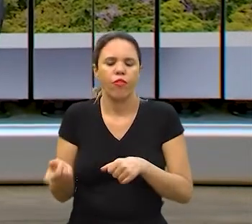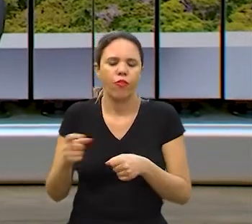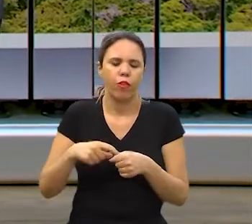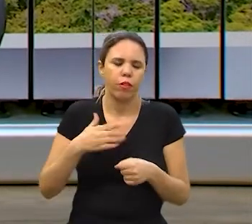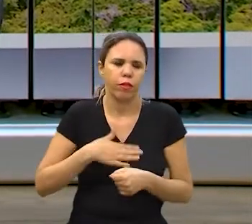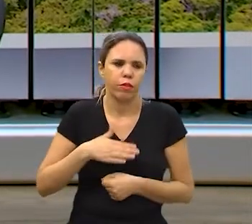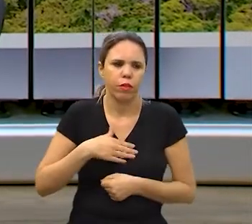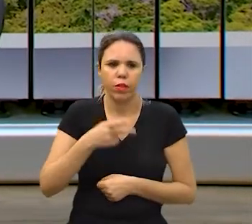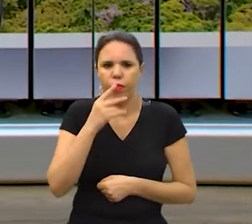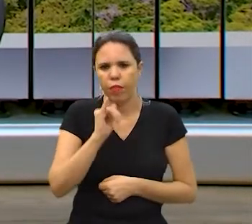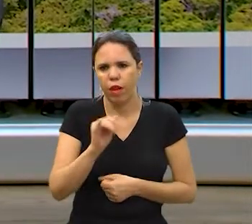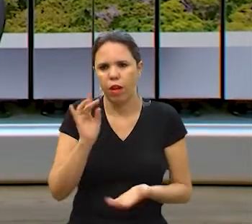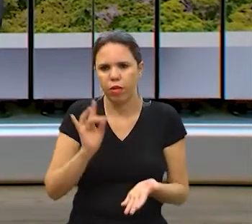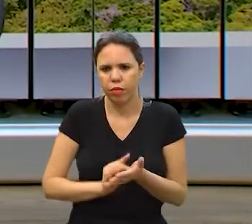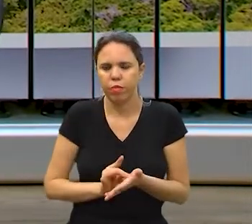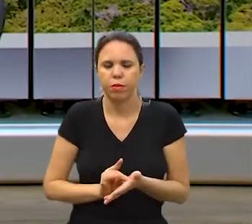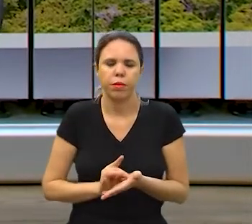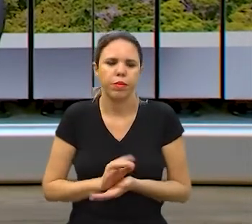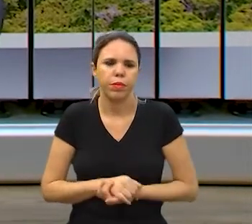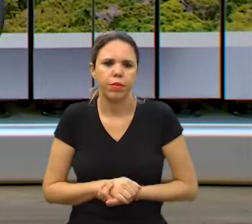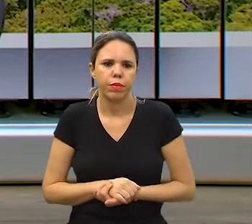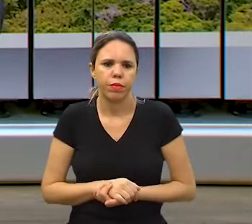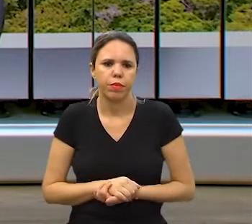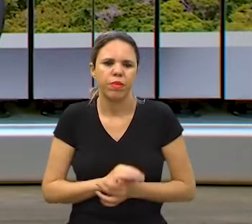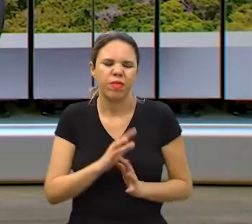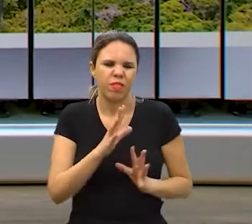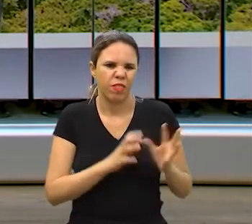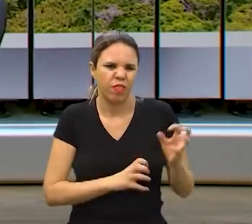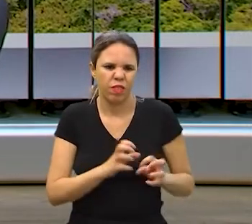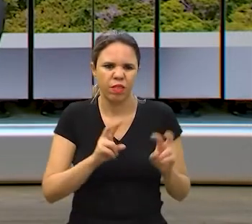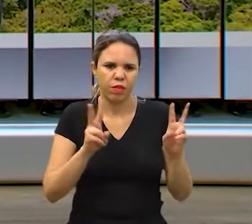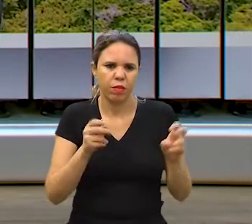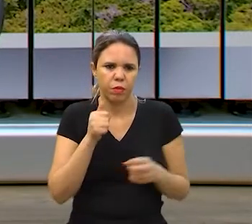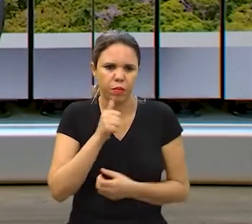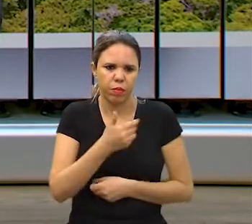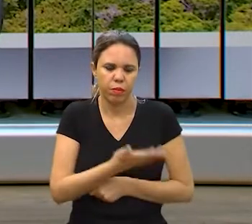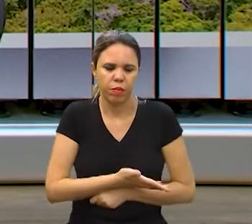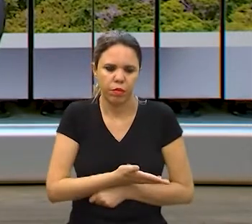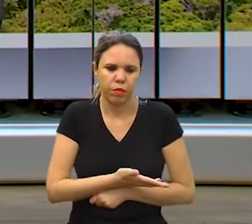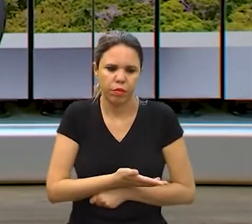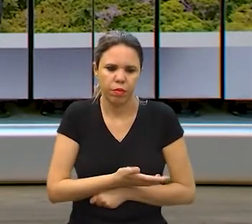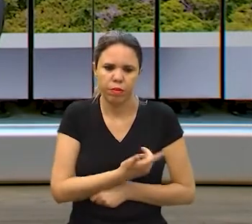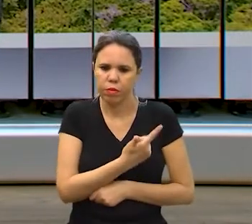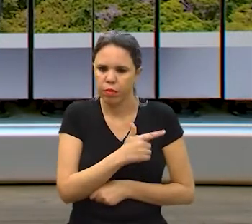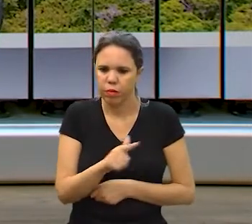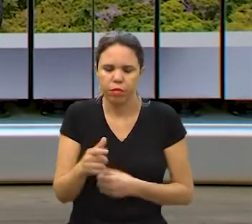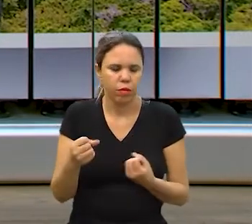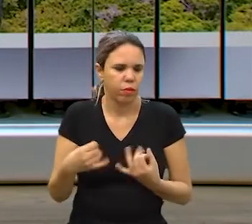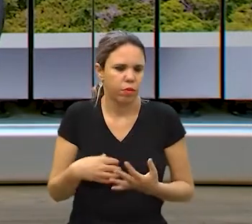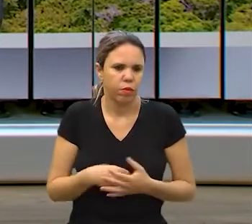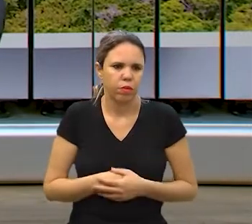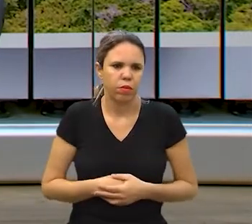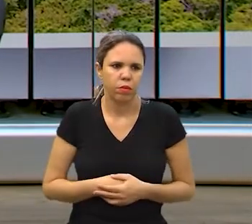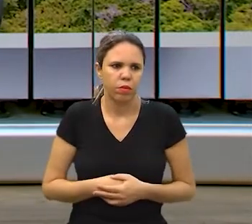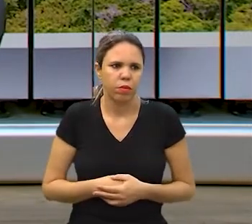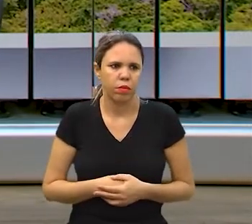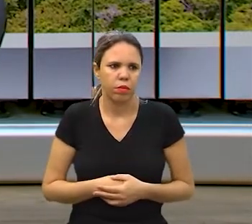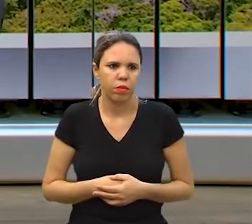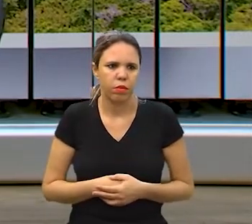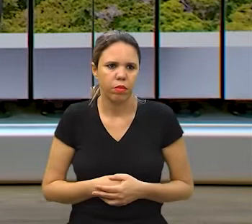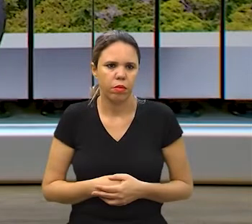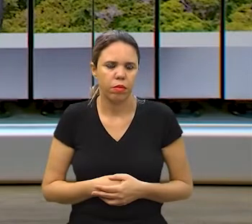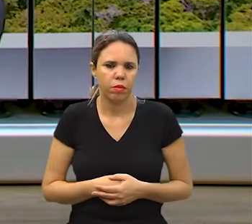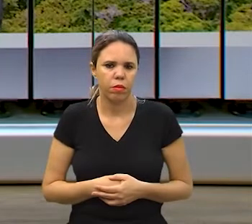à calma. E eu digo que realmente, né, a agressão, principalmente com relação à mulher, não tem o que justifique. Não